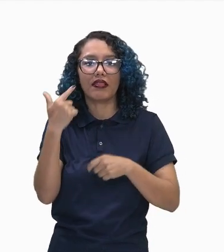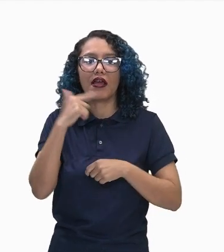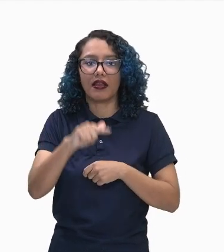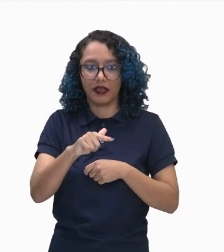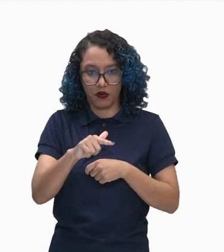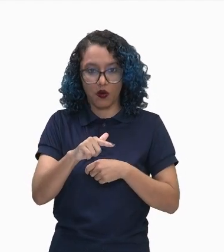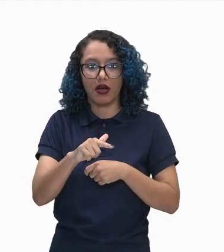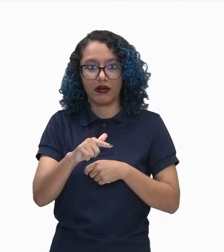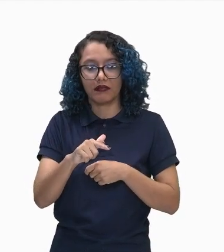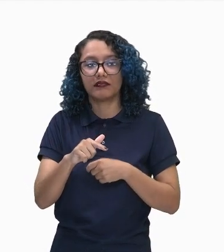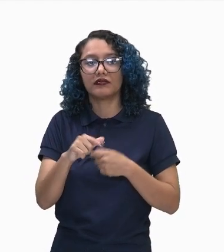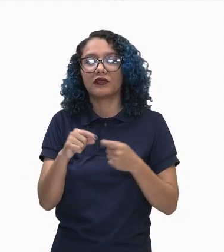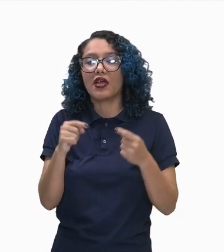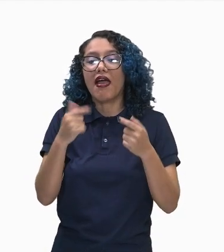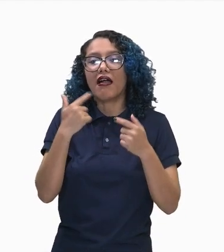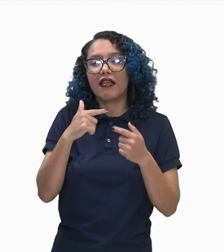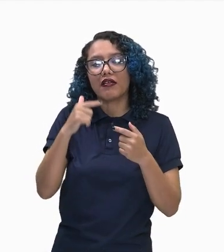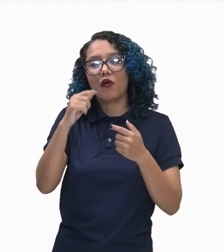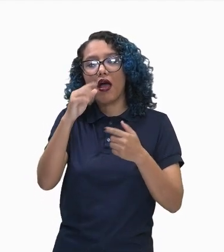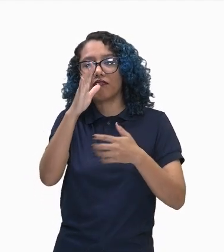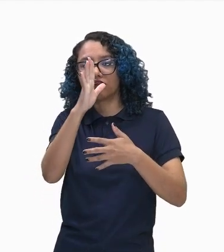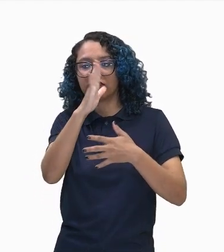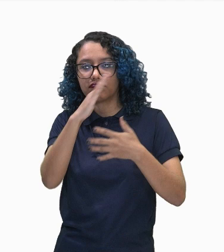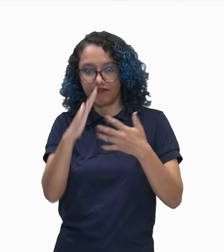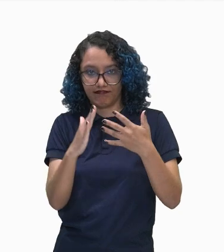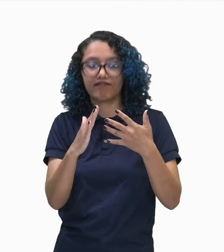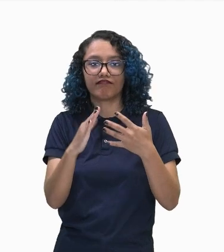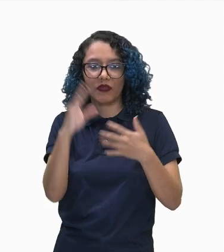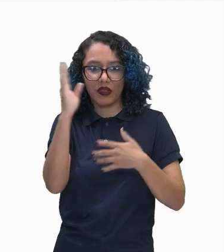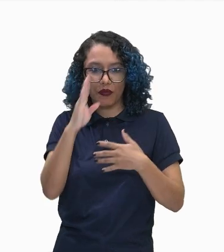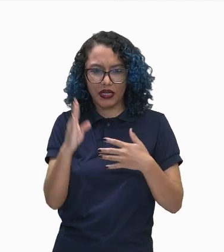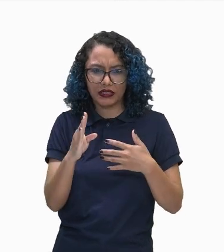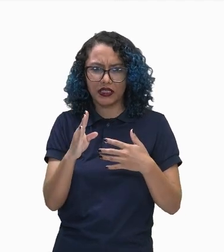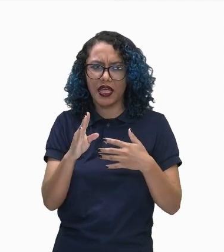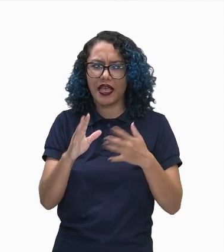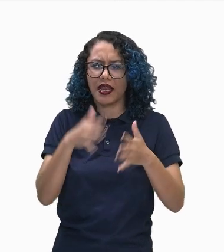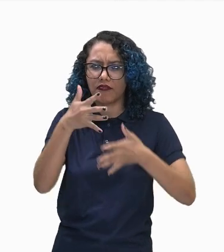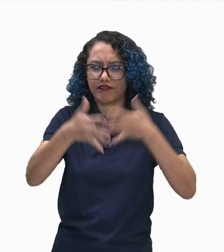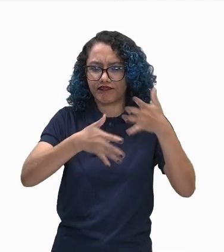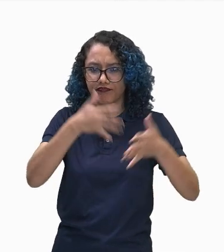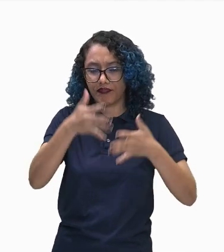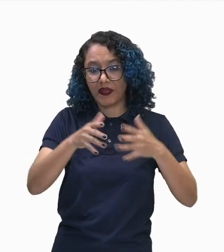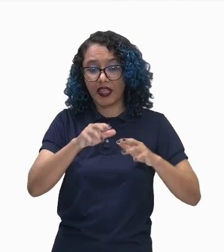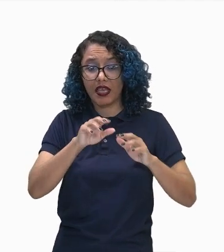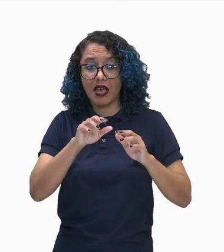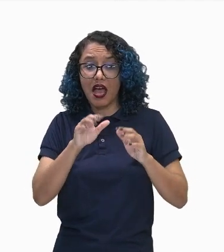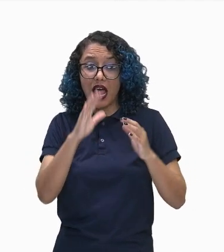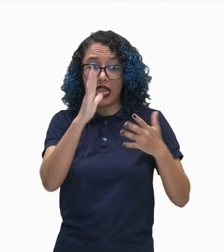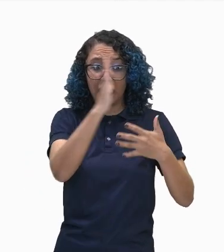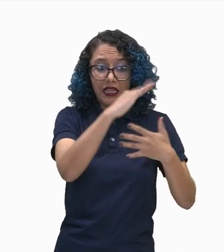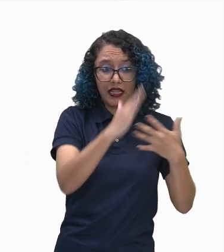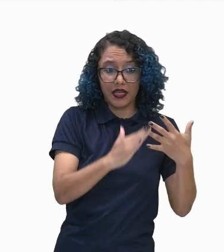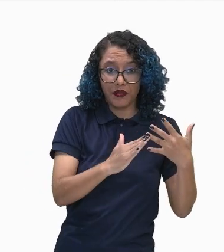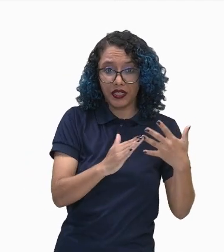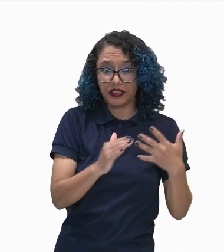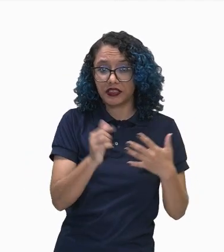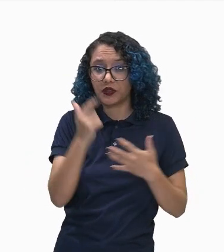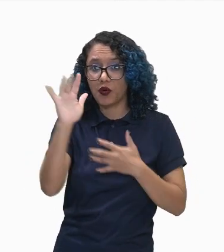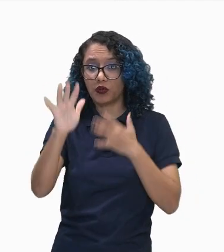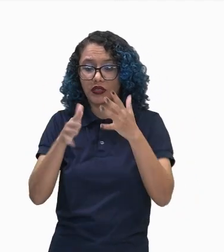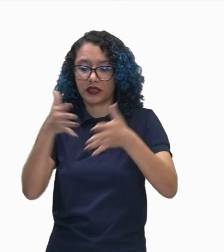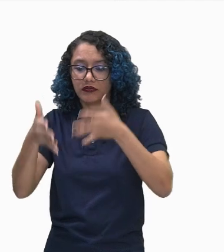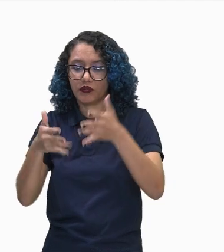a língua brasileira de sinais é diferente da língua de outros países de sinais, tá,